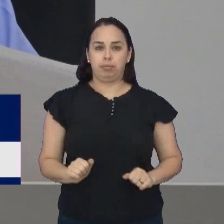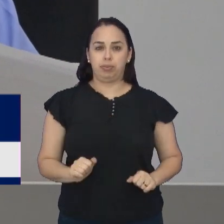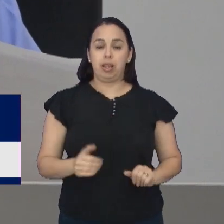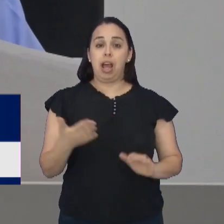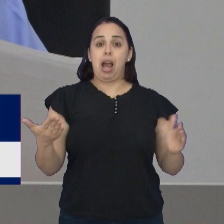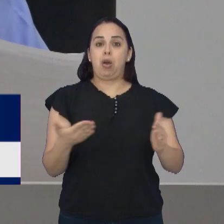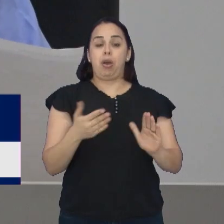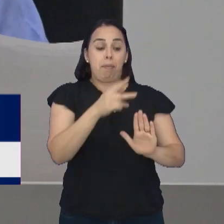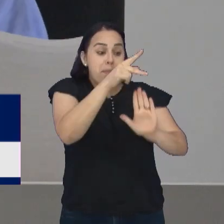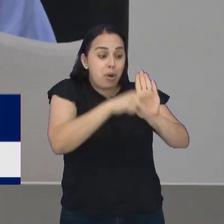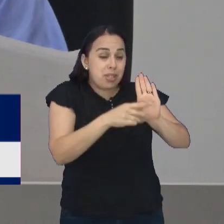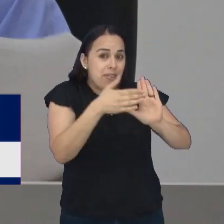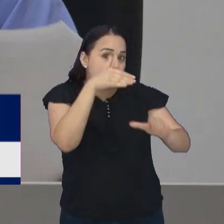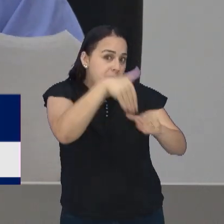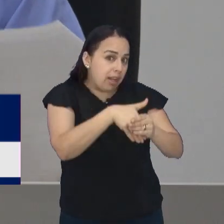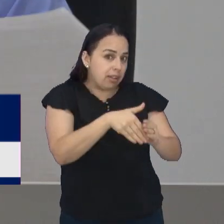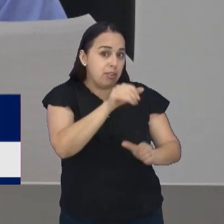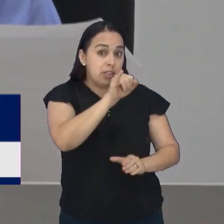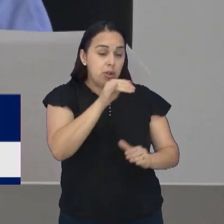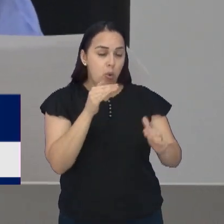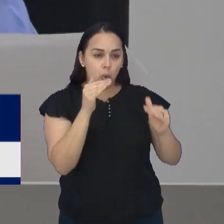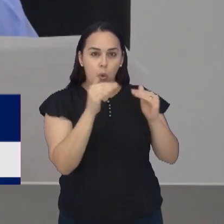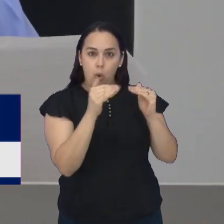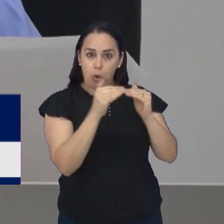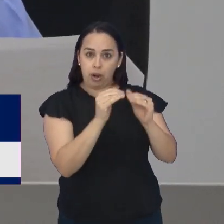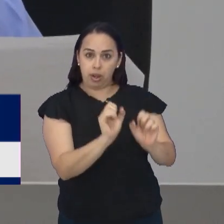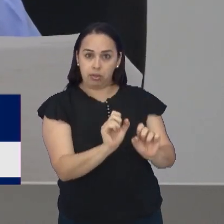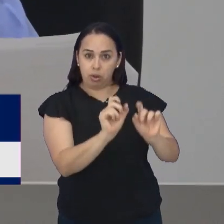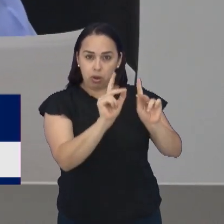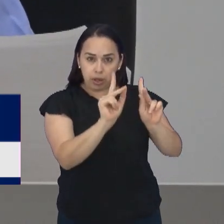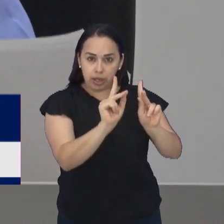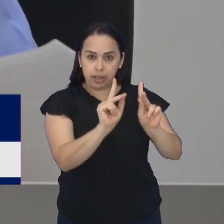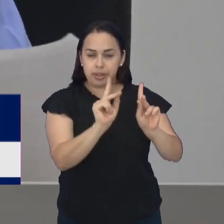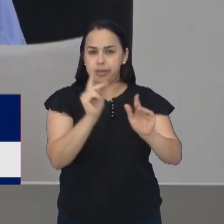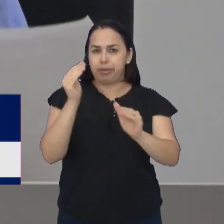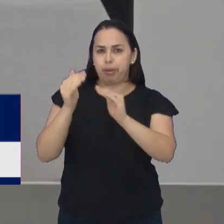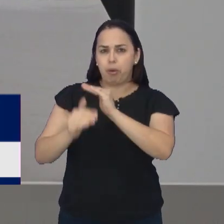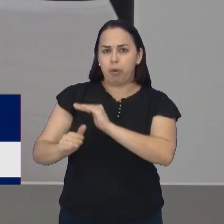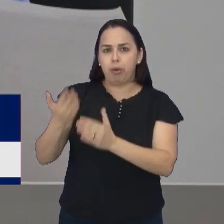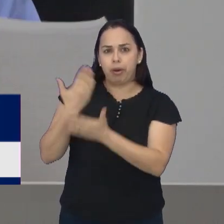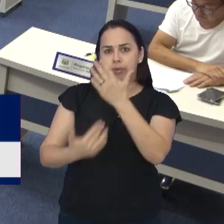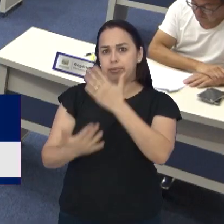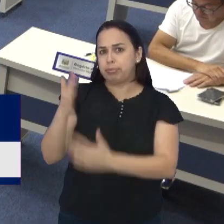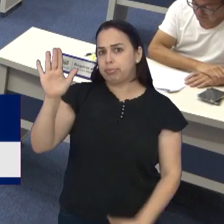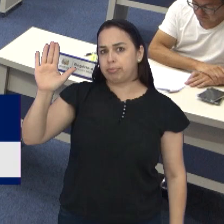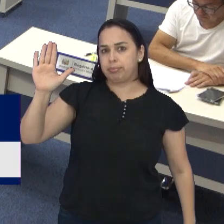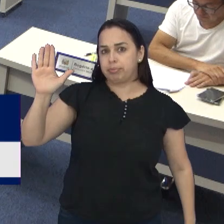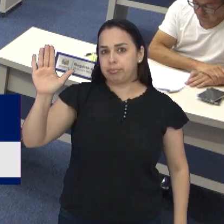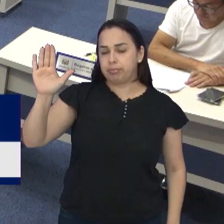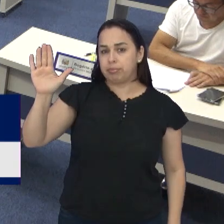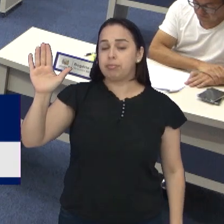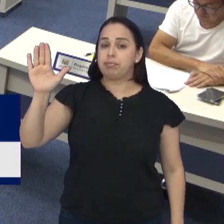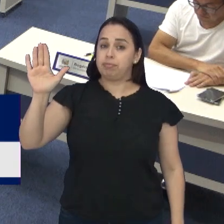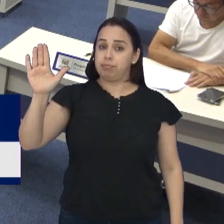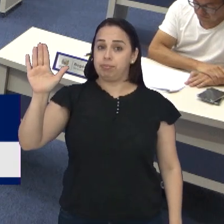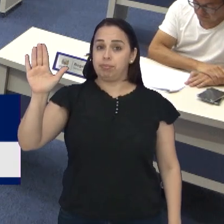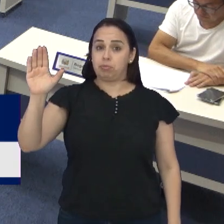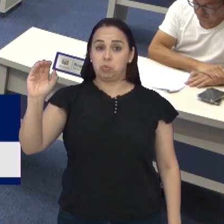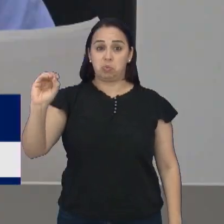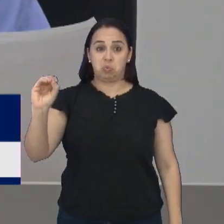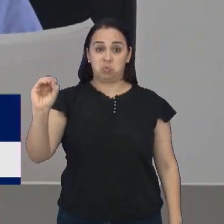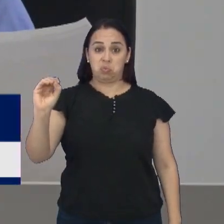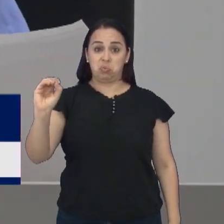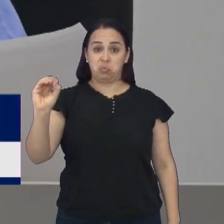o processo. Vereadores favoráveis, permaneçam como estão. Os contrários, que se manifestem. Nenhum voto contrário, senhor